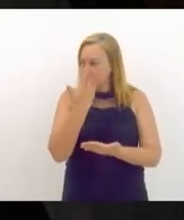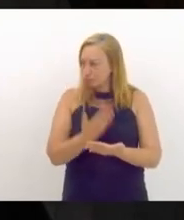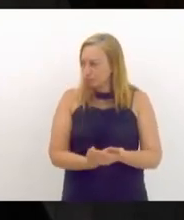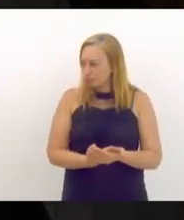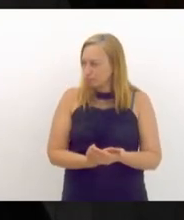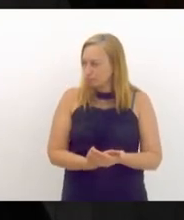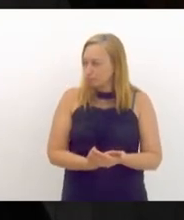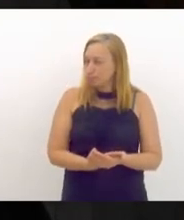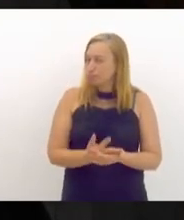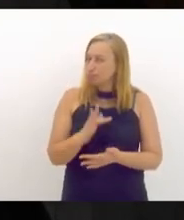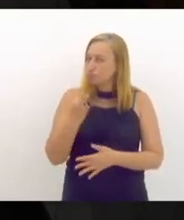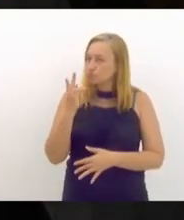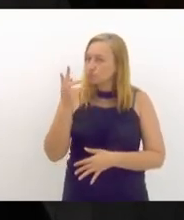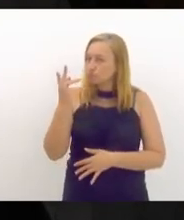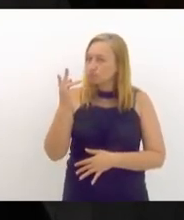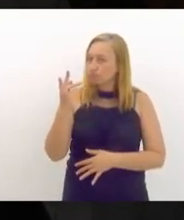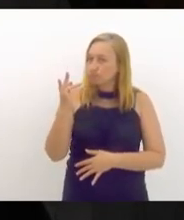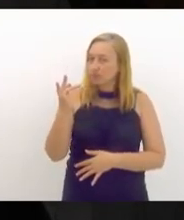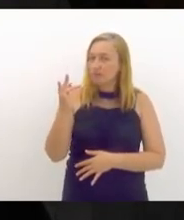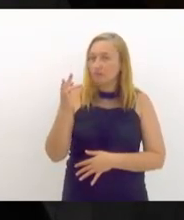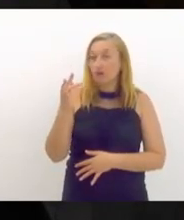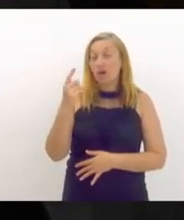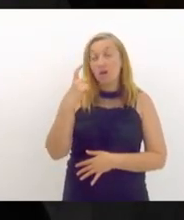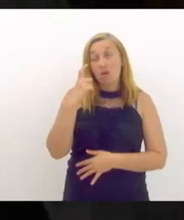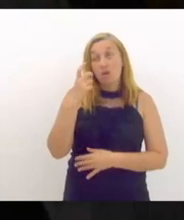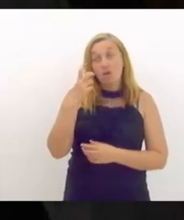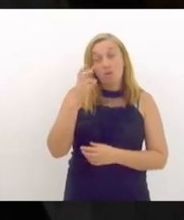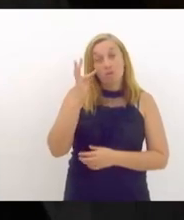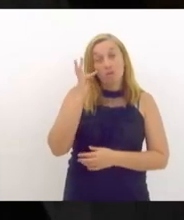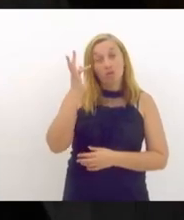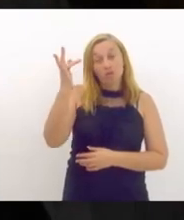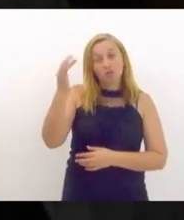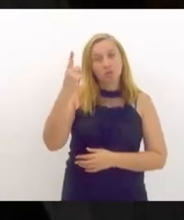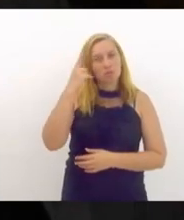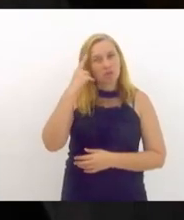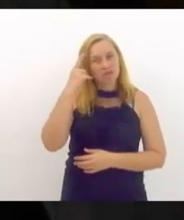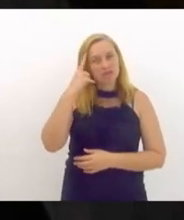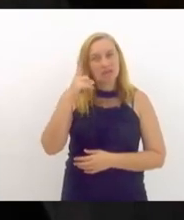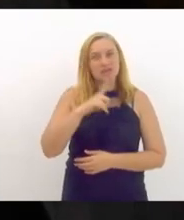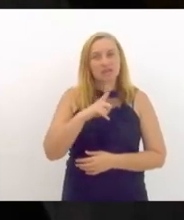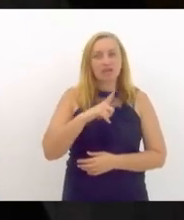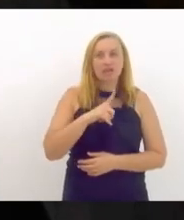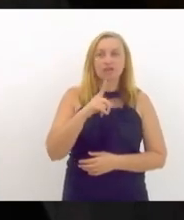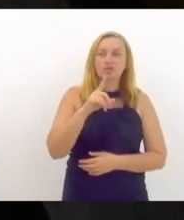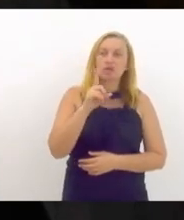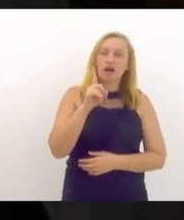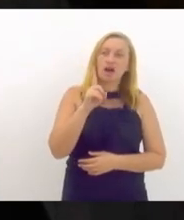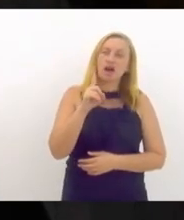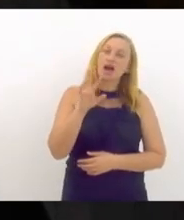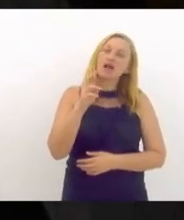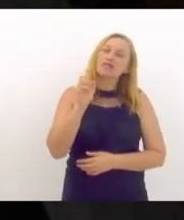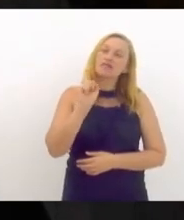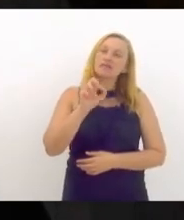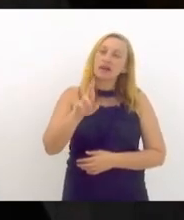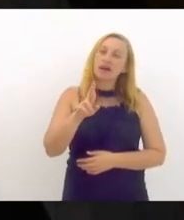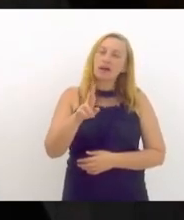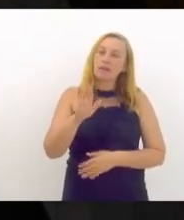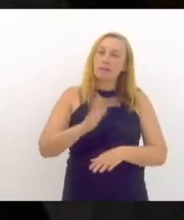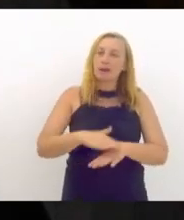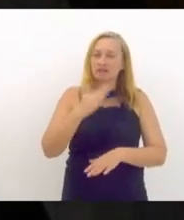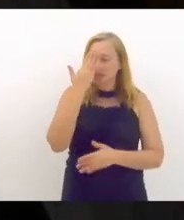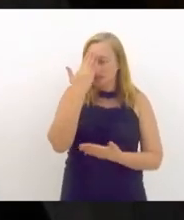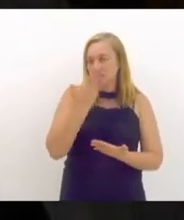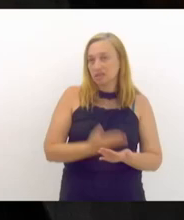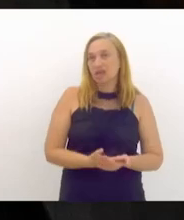nas previsões do tempo, porque há uma rede de radares mais confiáveis. Querendo ou não, ao longo